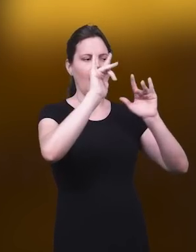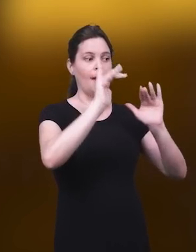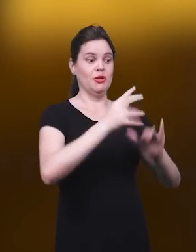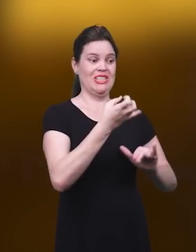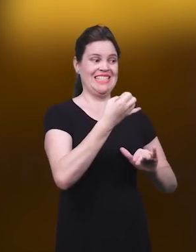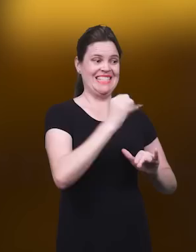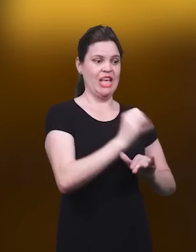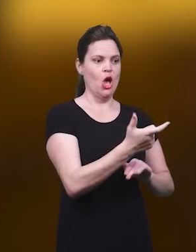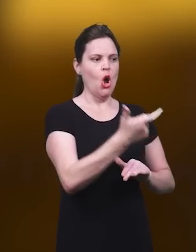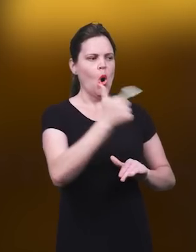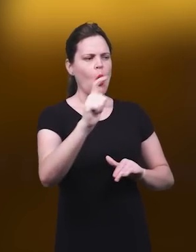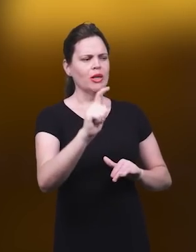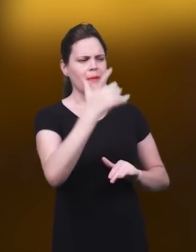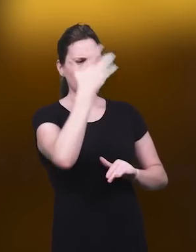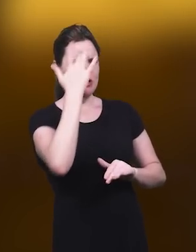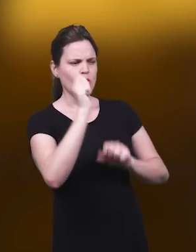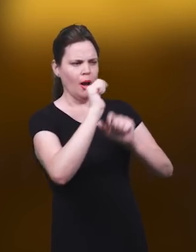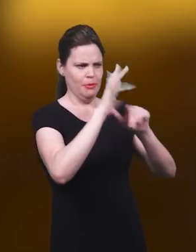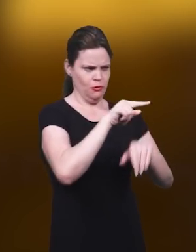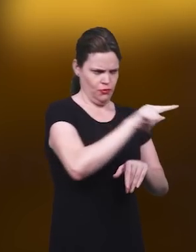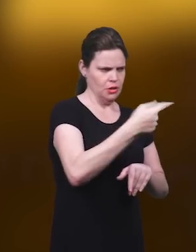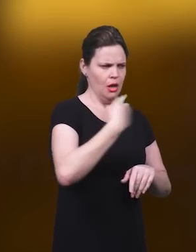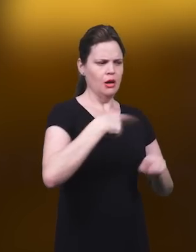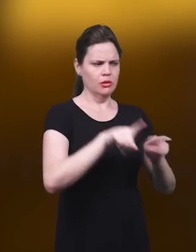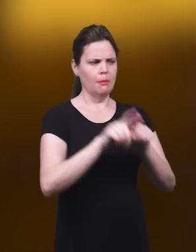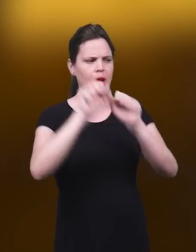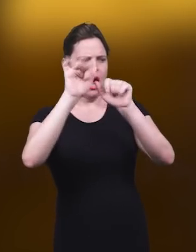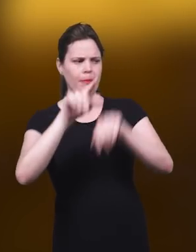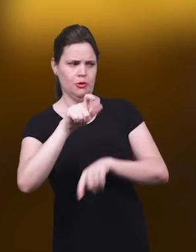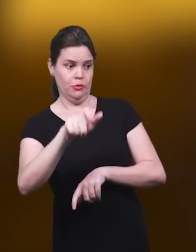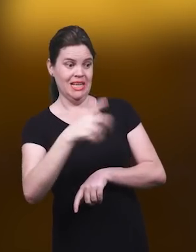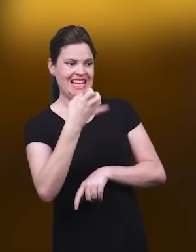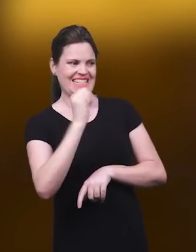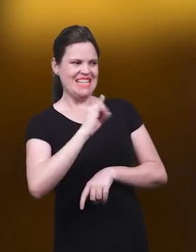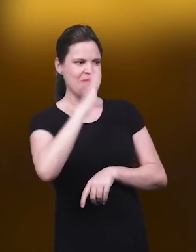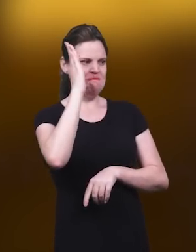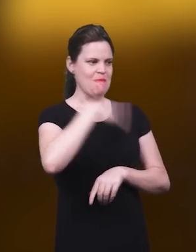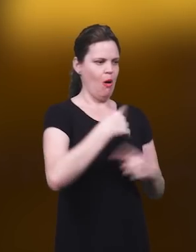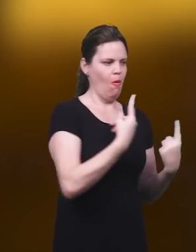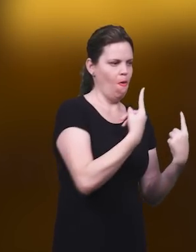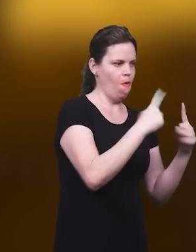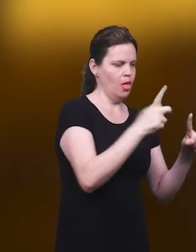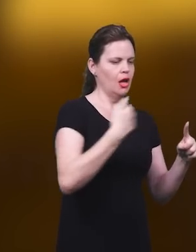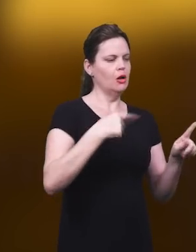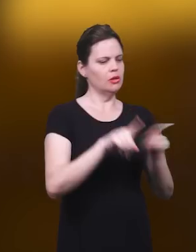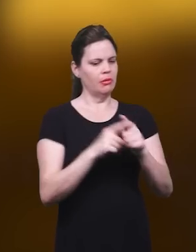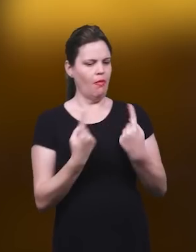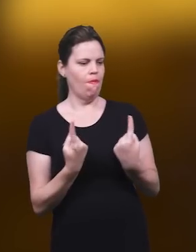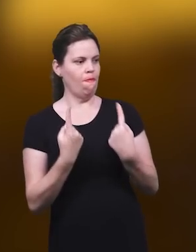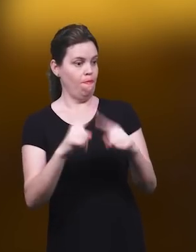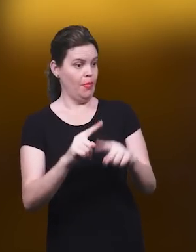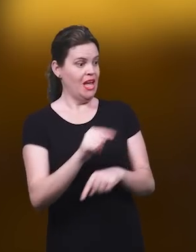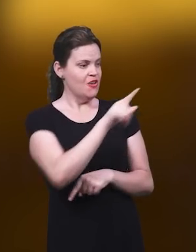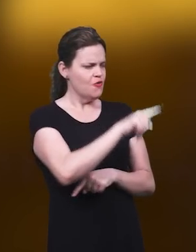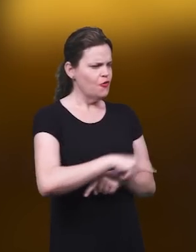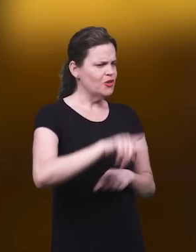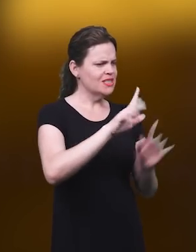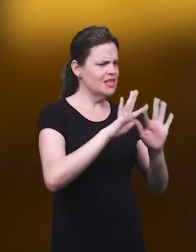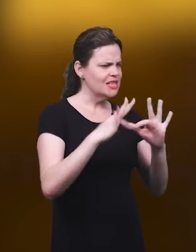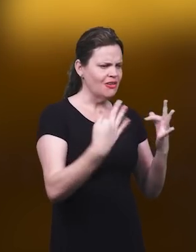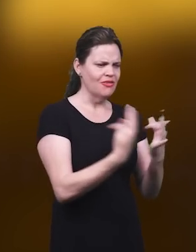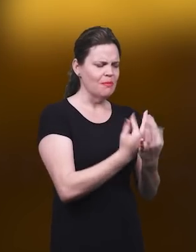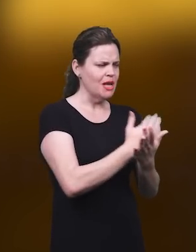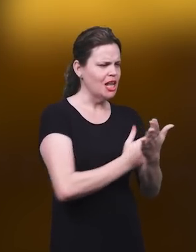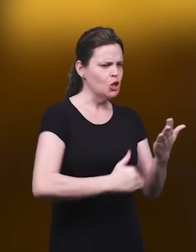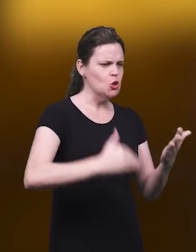abençoarem, e amaldiçoarei os que te amaldiçoarem, e em ti serão benditas todas